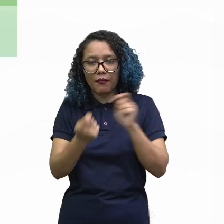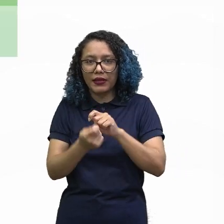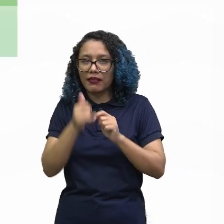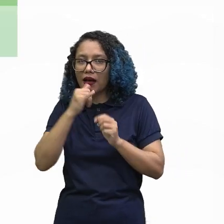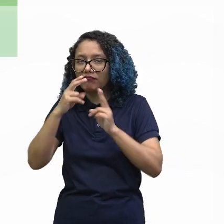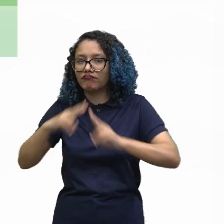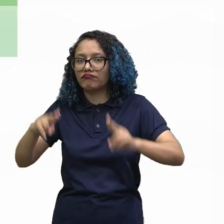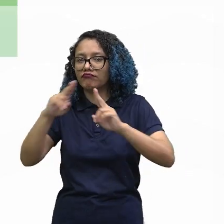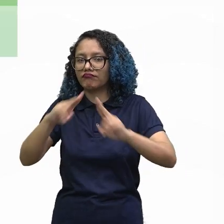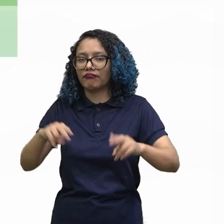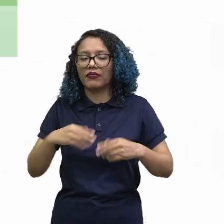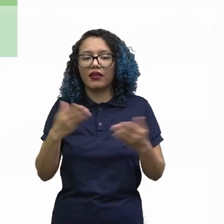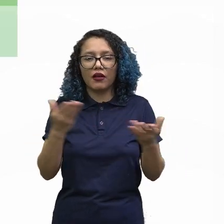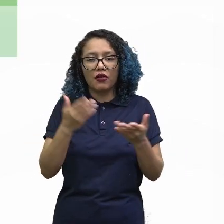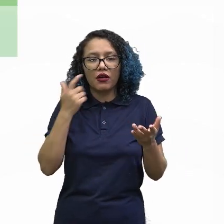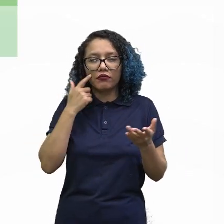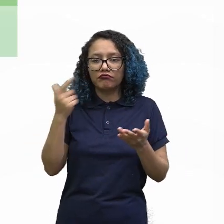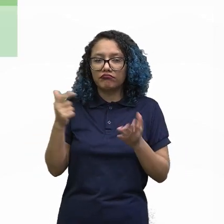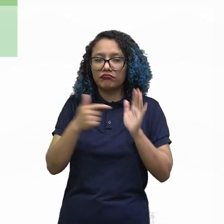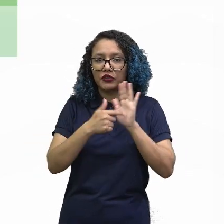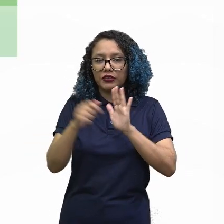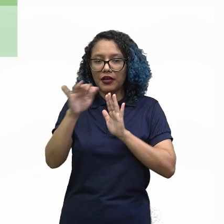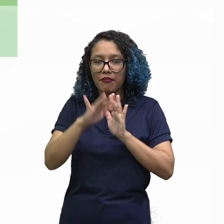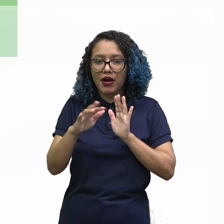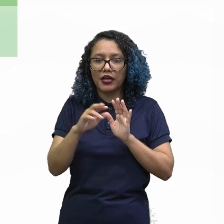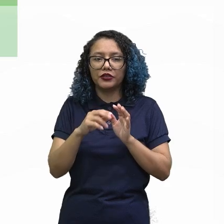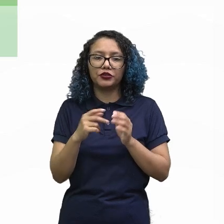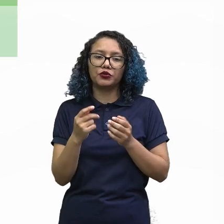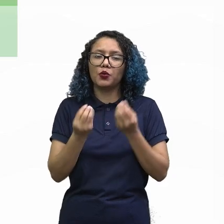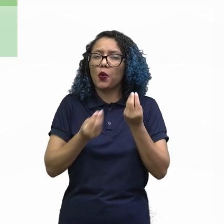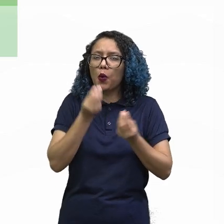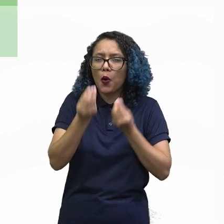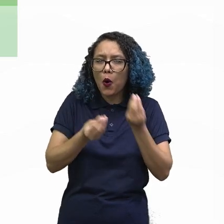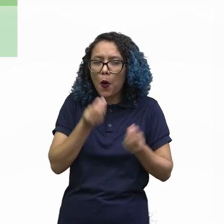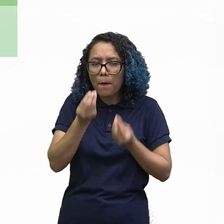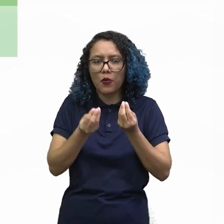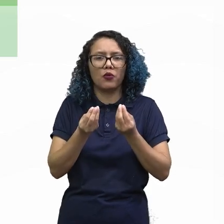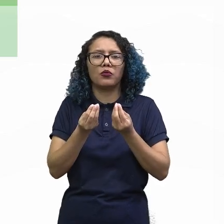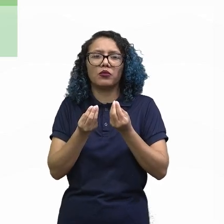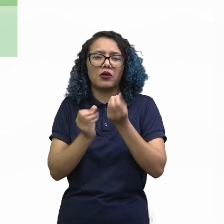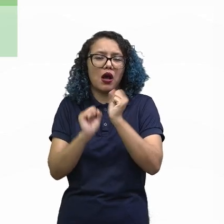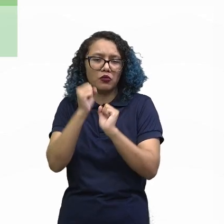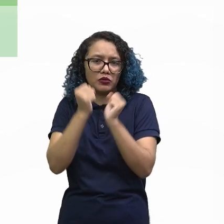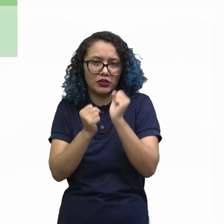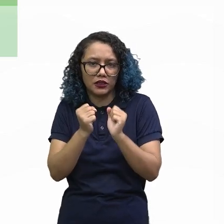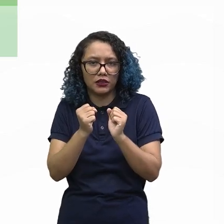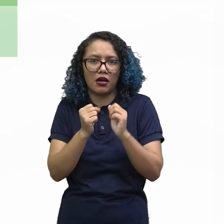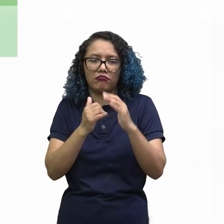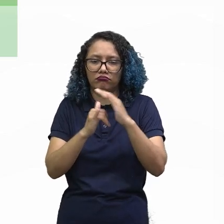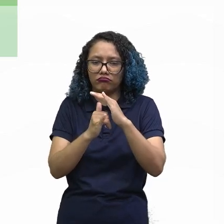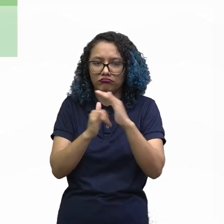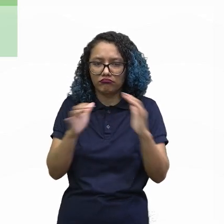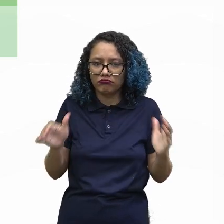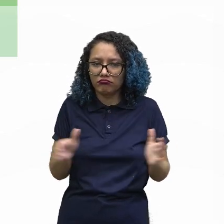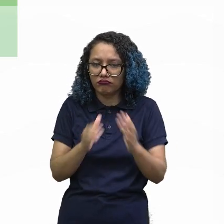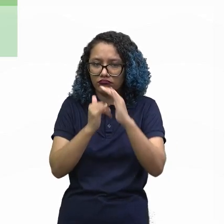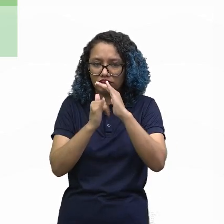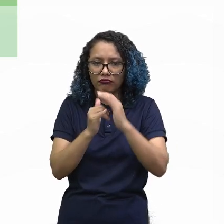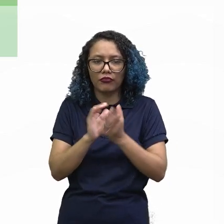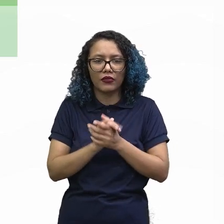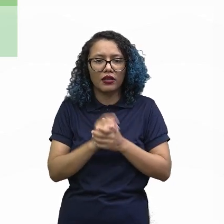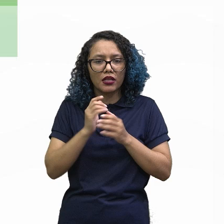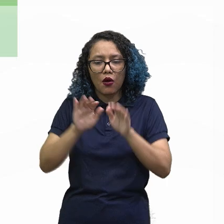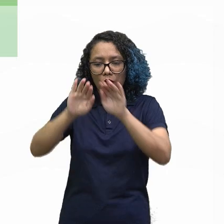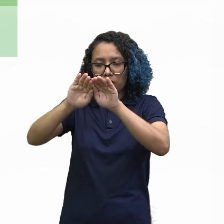funcionamento de uma usina nuclear. Veja que nós temos aí o reator nuclear, certo?